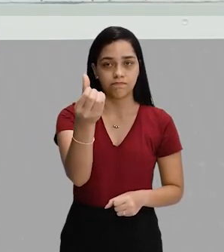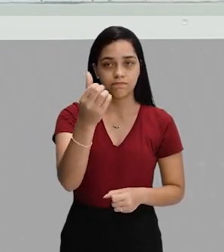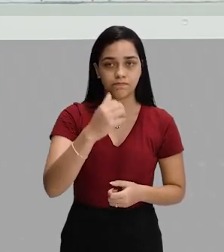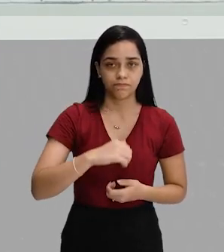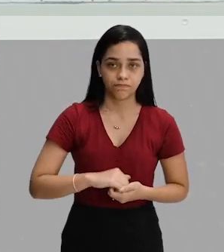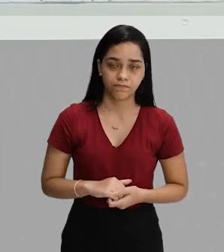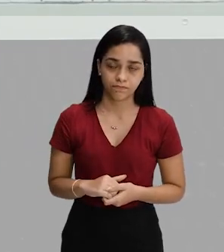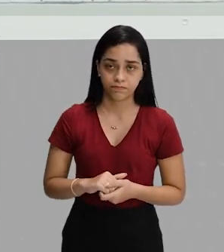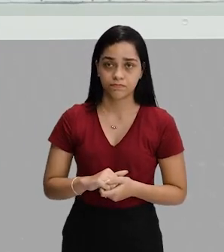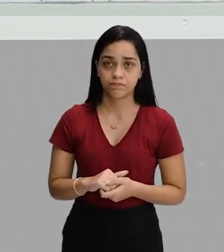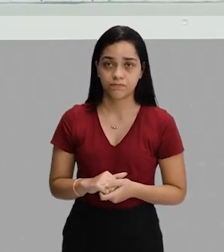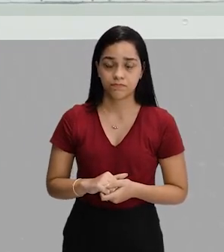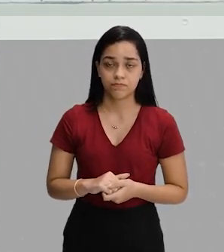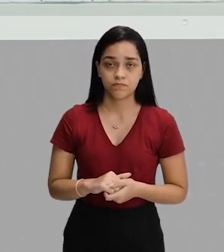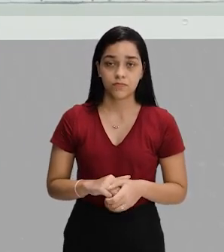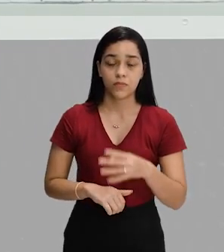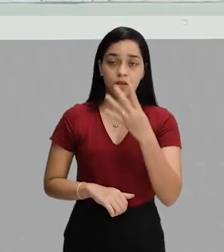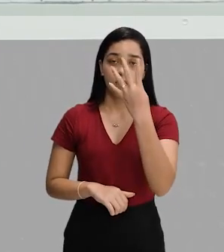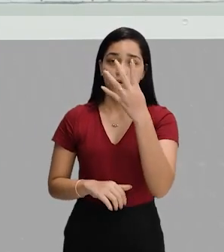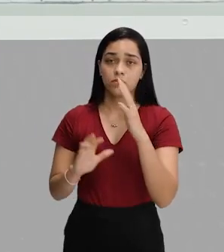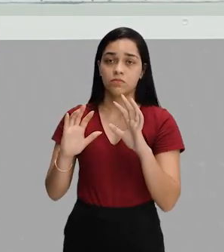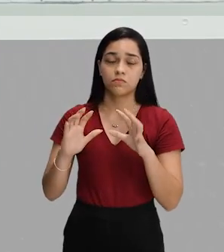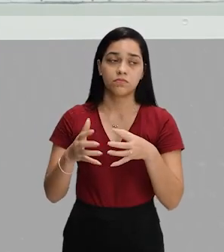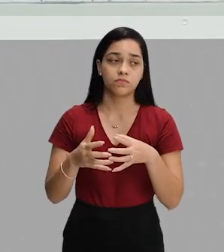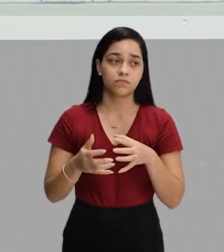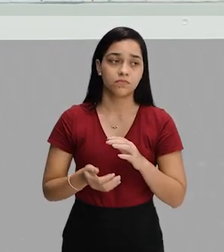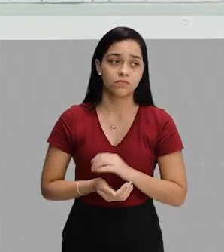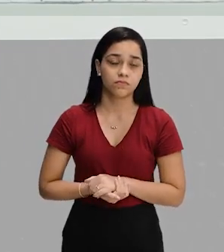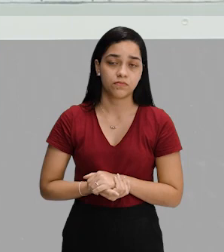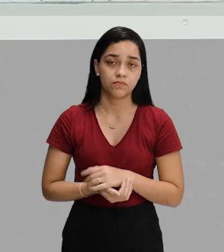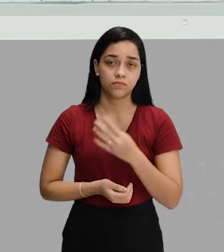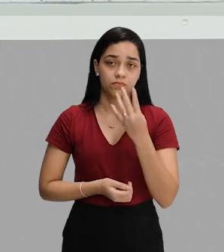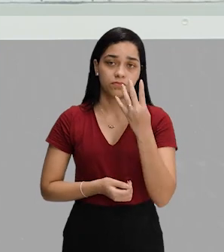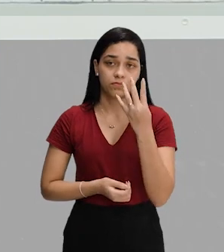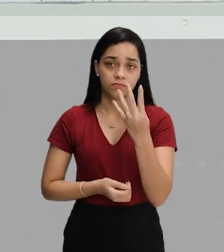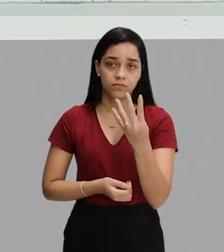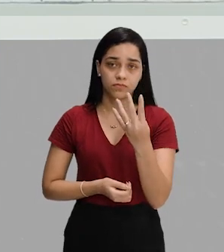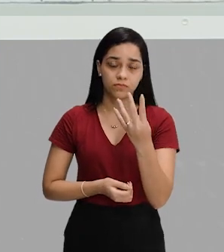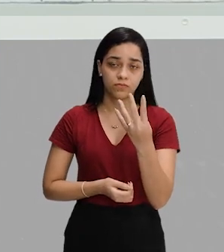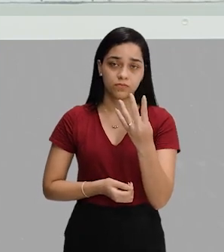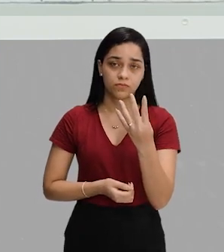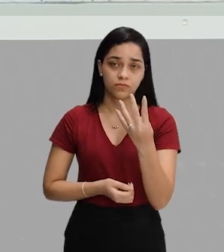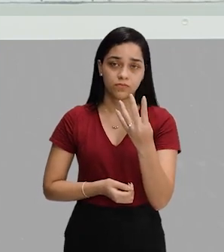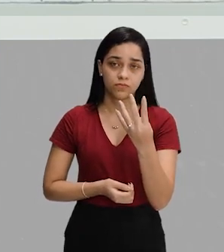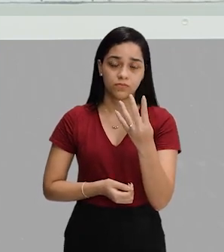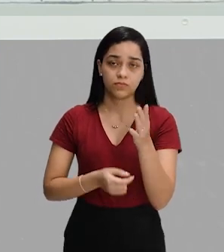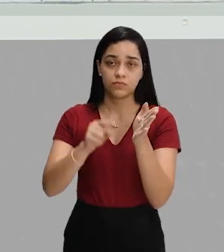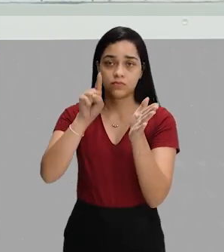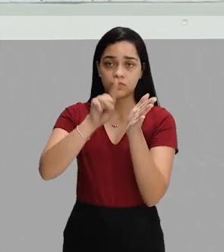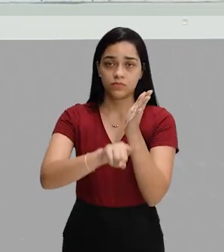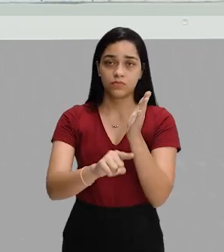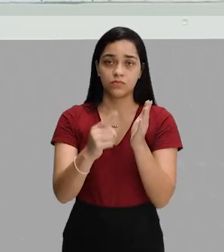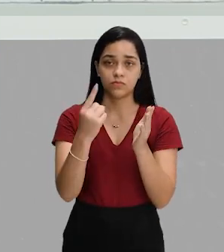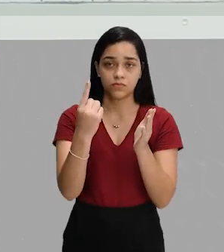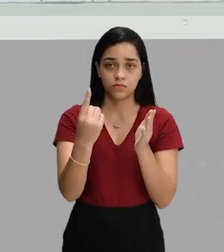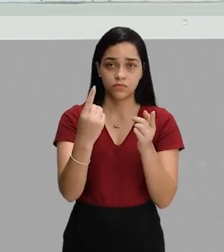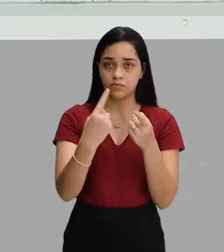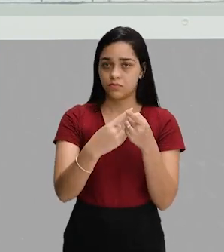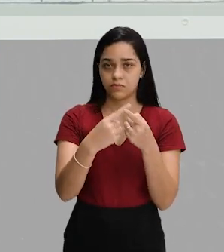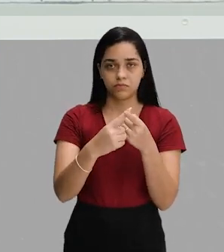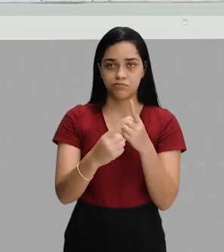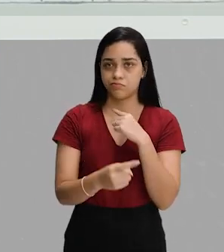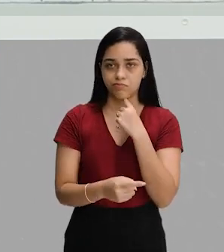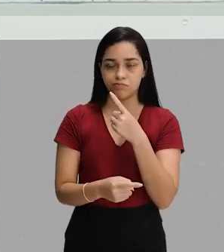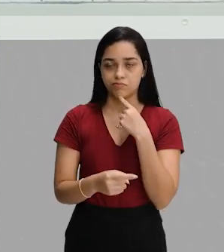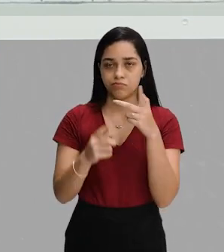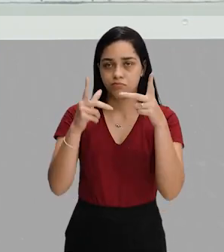Perfeito. Agora aqui, 4 clubes. 4. No segundo você subtrai 1, porque a equipe não pode jogar contra ela